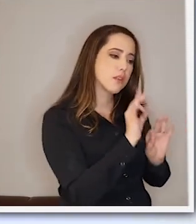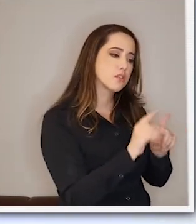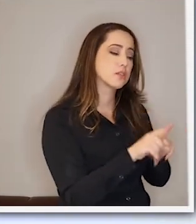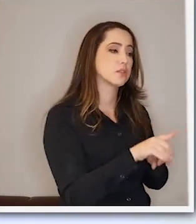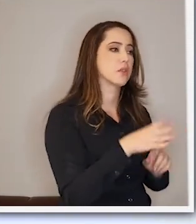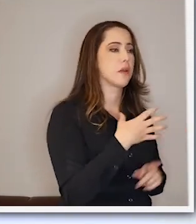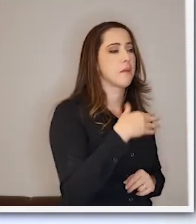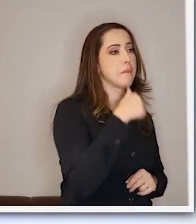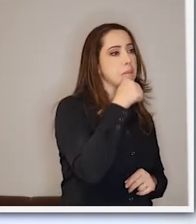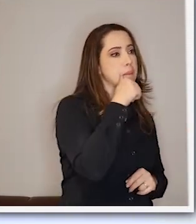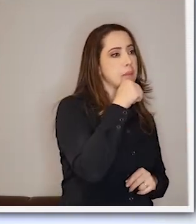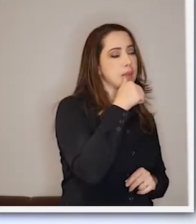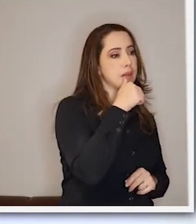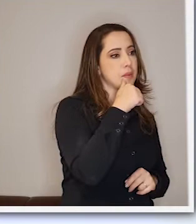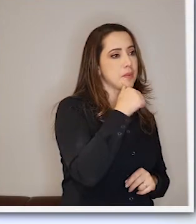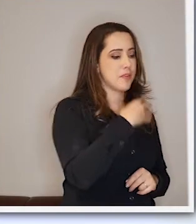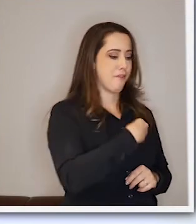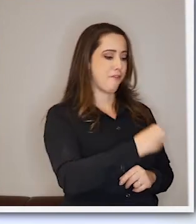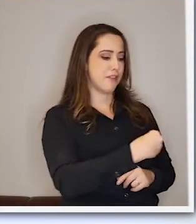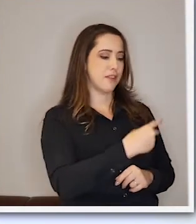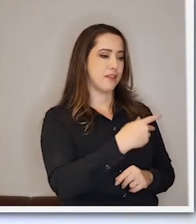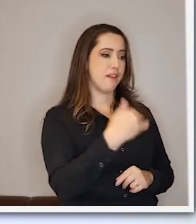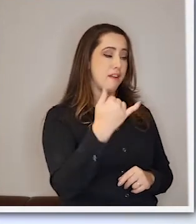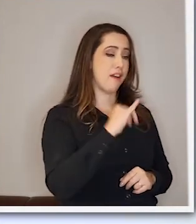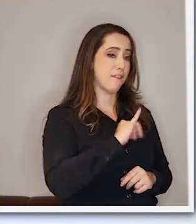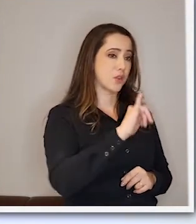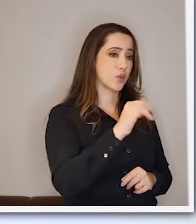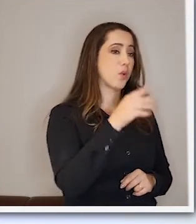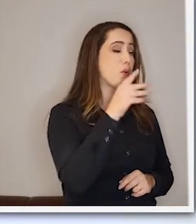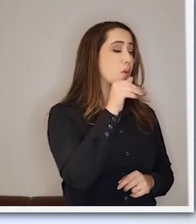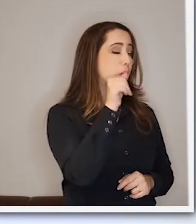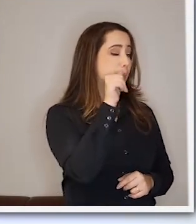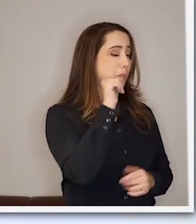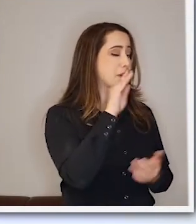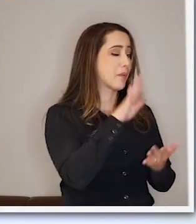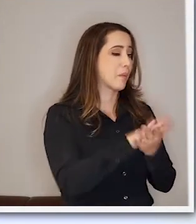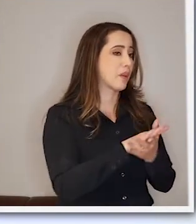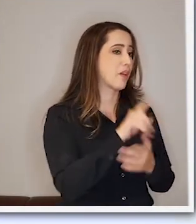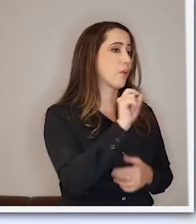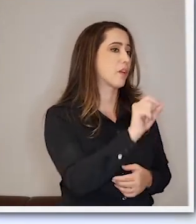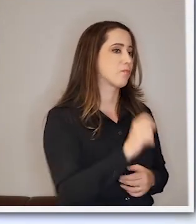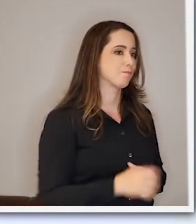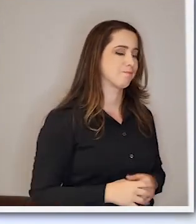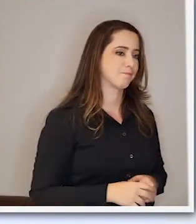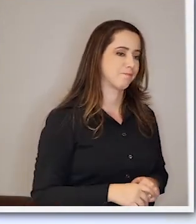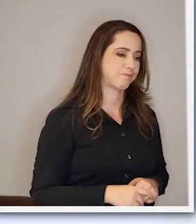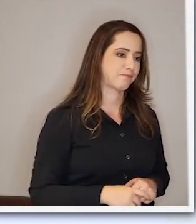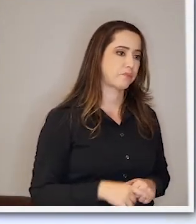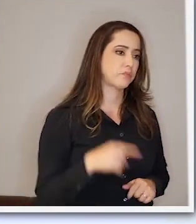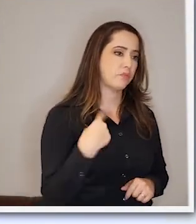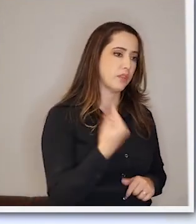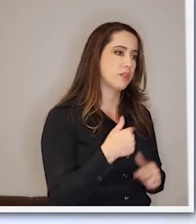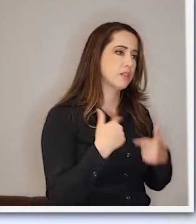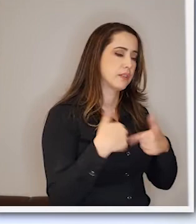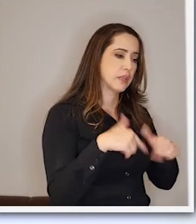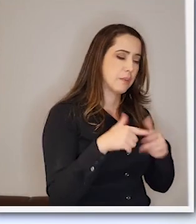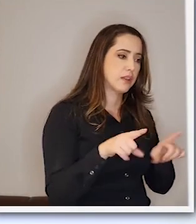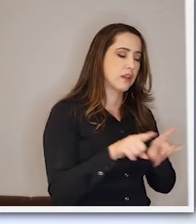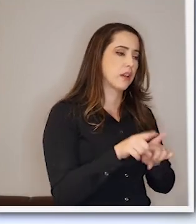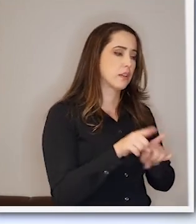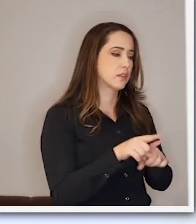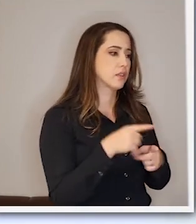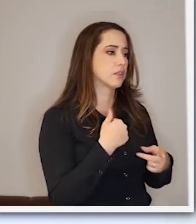família e conversamos com nossos filhos também. A Bela tem 9 anos. Sabe o que minha filha disse para mim? Não para mim diretamente, ela disse para minha